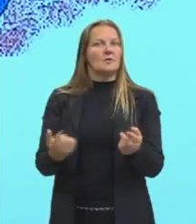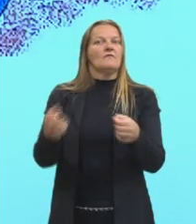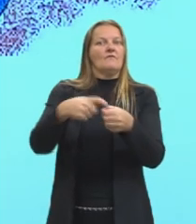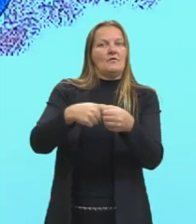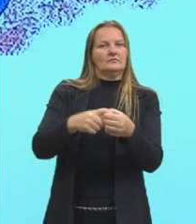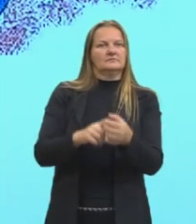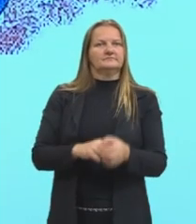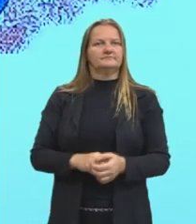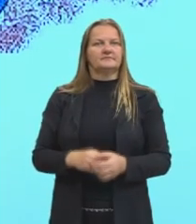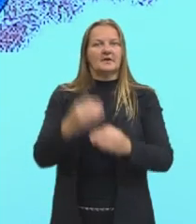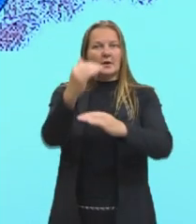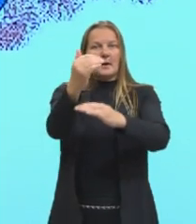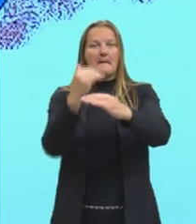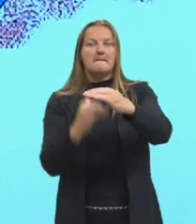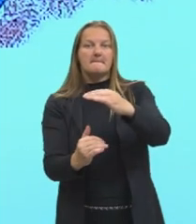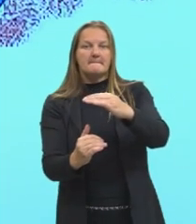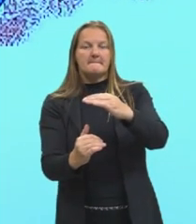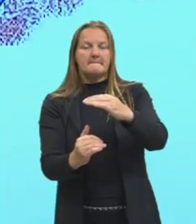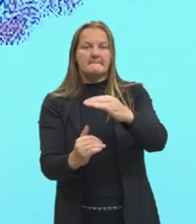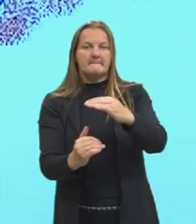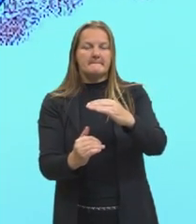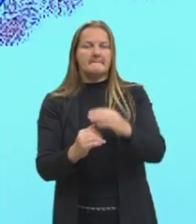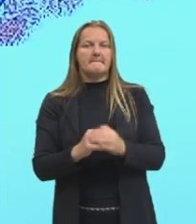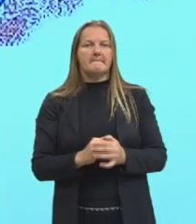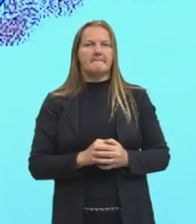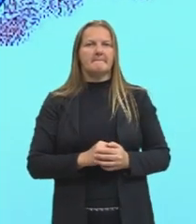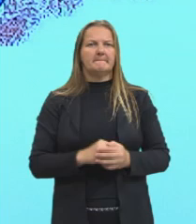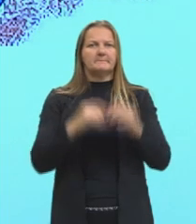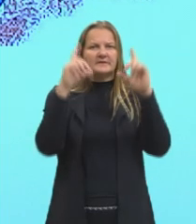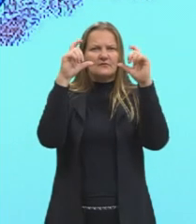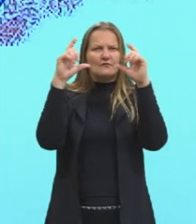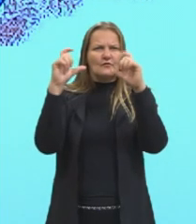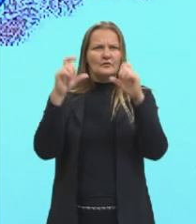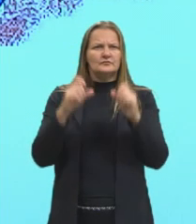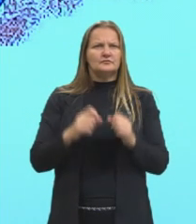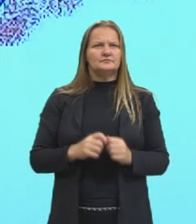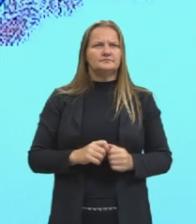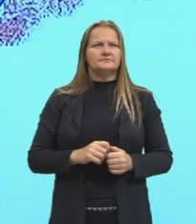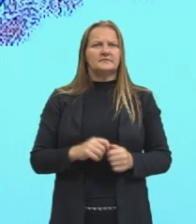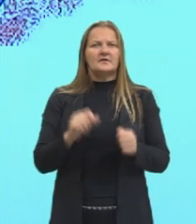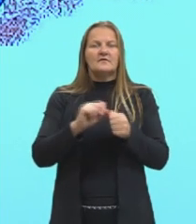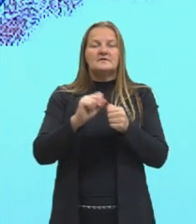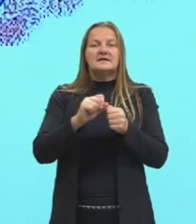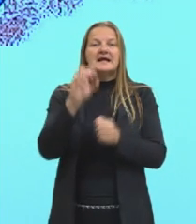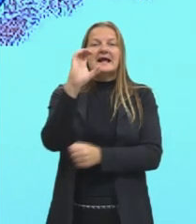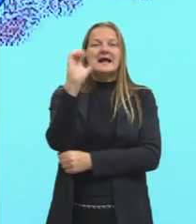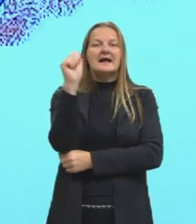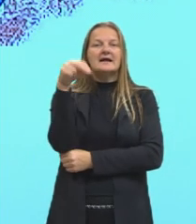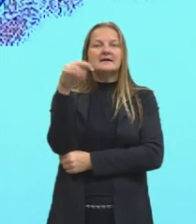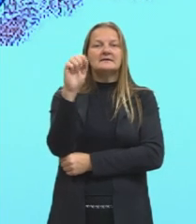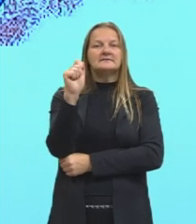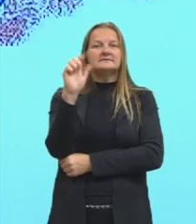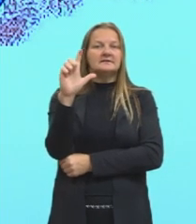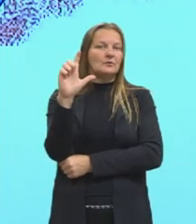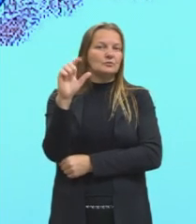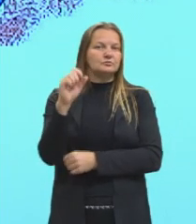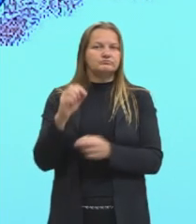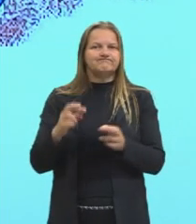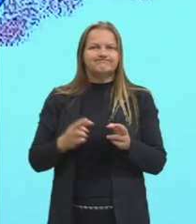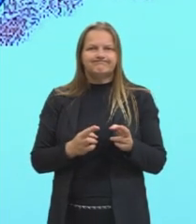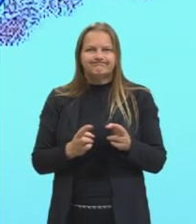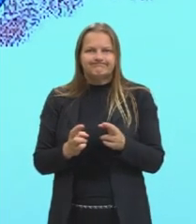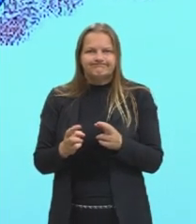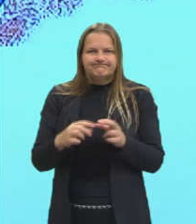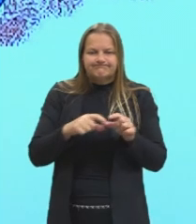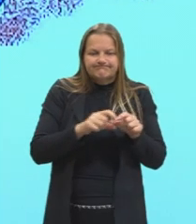nós estamos retificando esses Rios tá ele tem um Leandro e aí de repente nós vamos fazer um canal né é exatamente isso